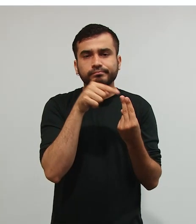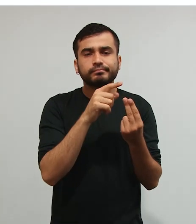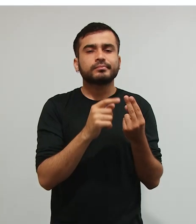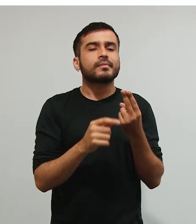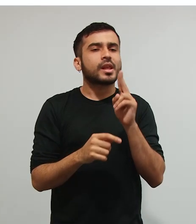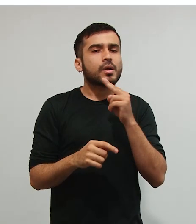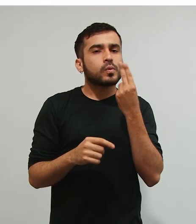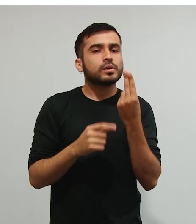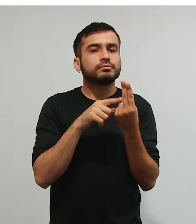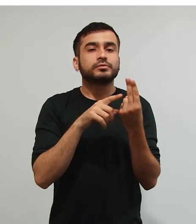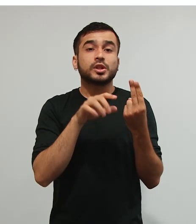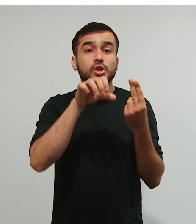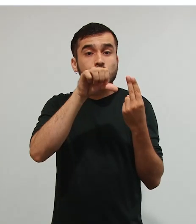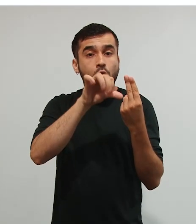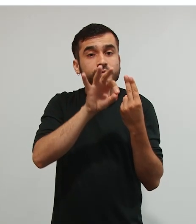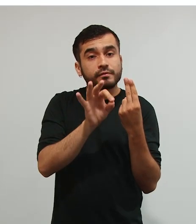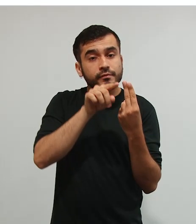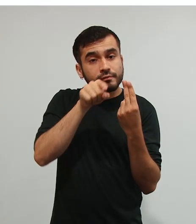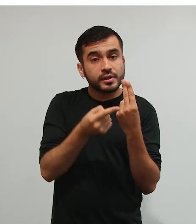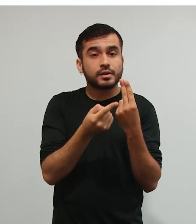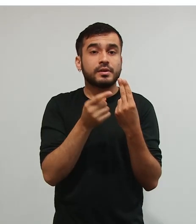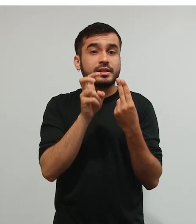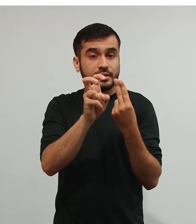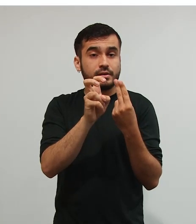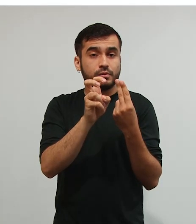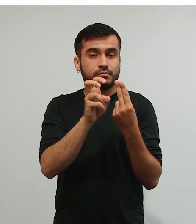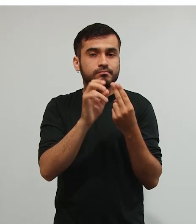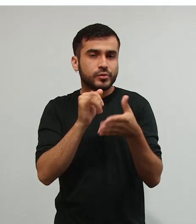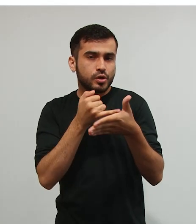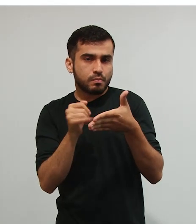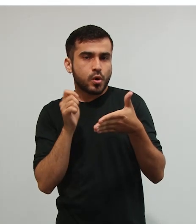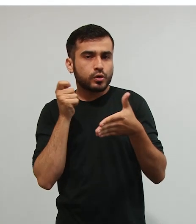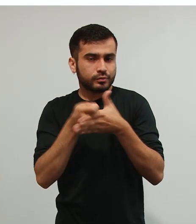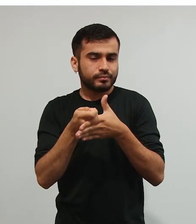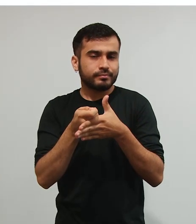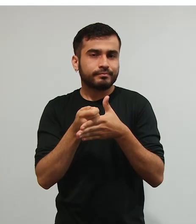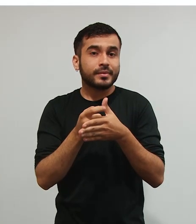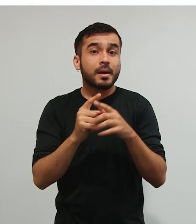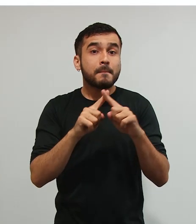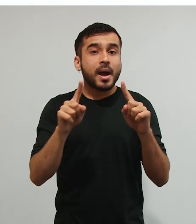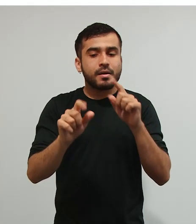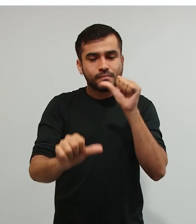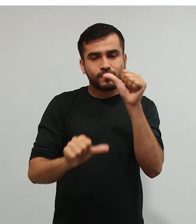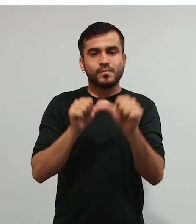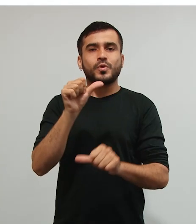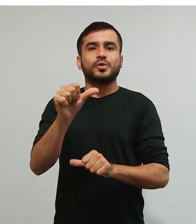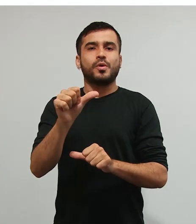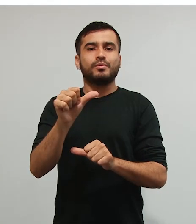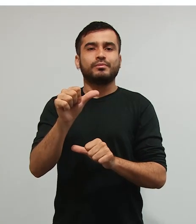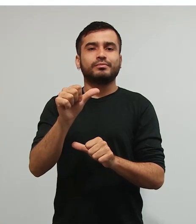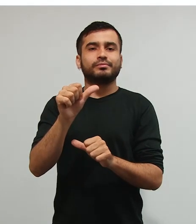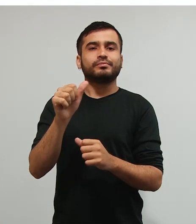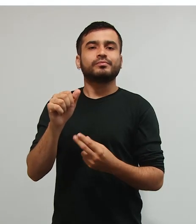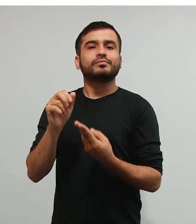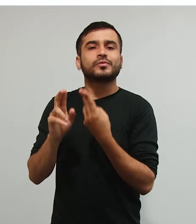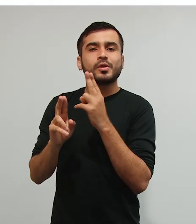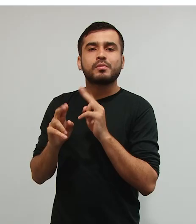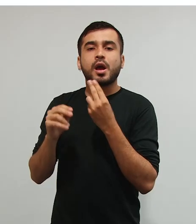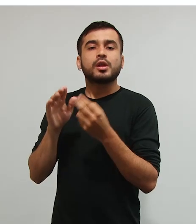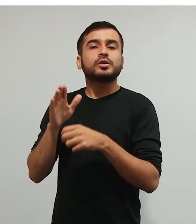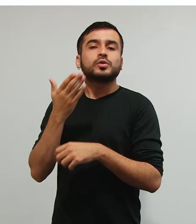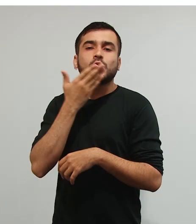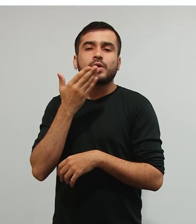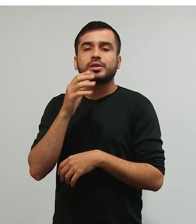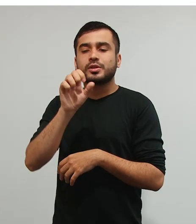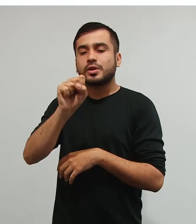sobre ela incidia 9,5% de PIS/COFINS. A partir do momento que ela virou sobremesa, uma